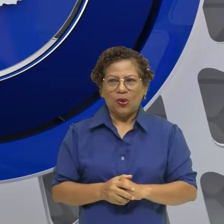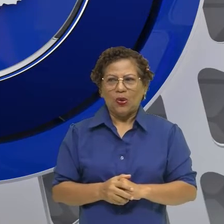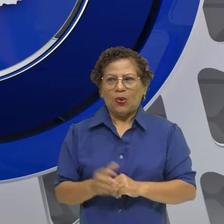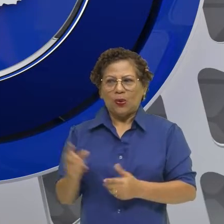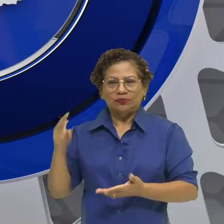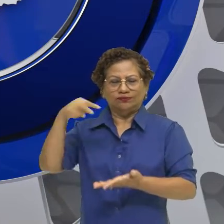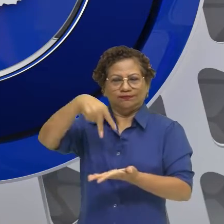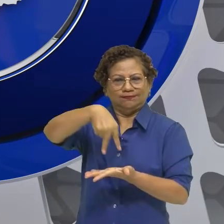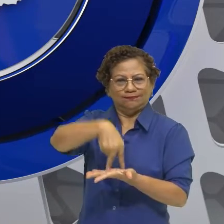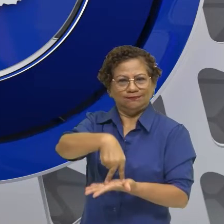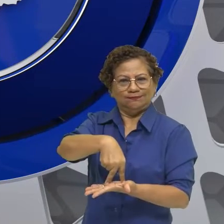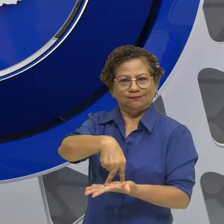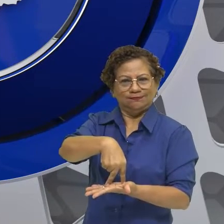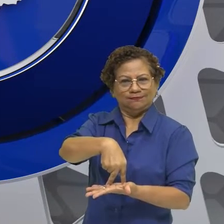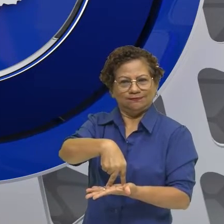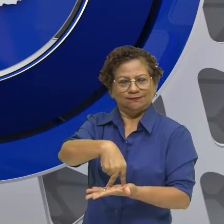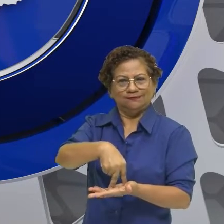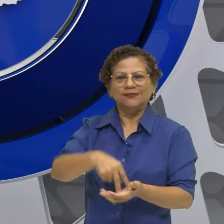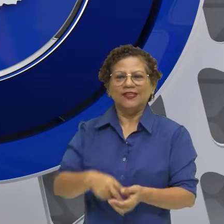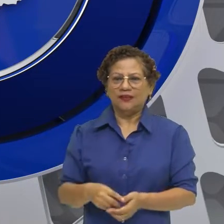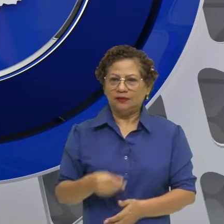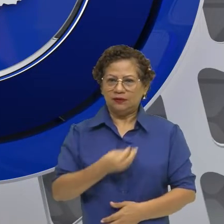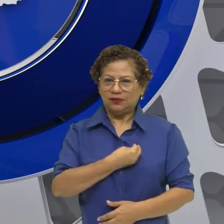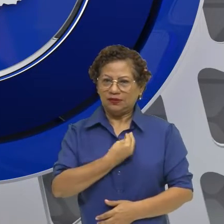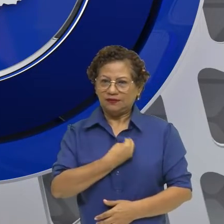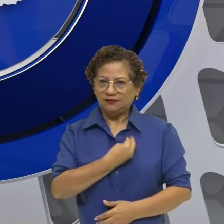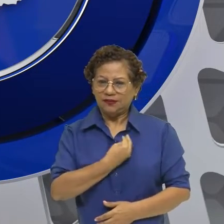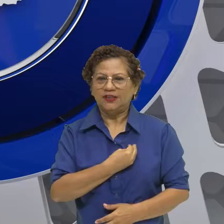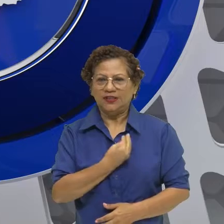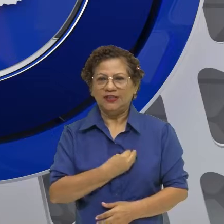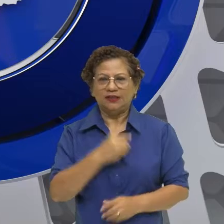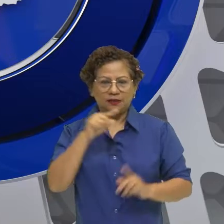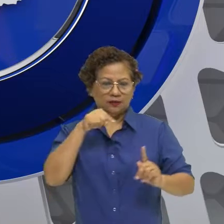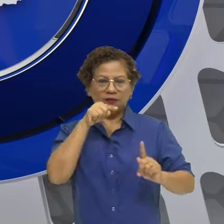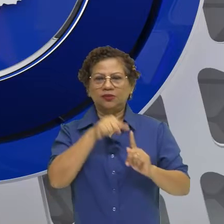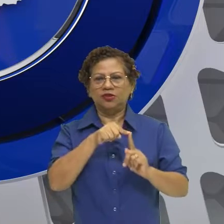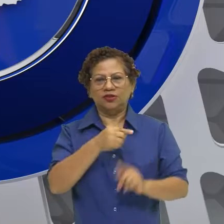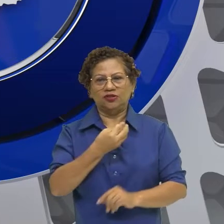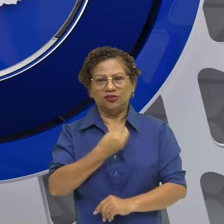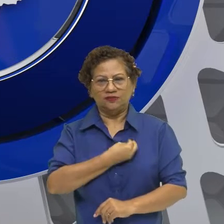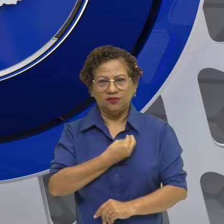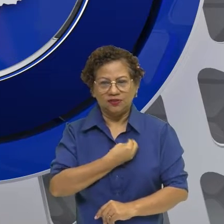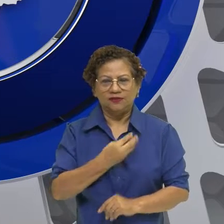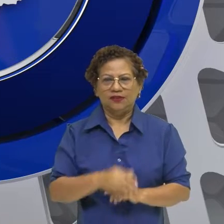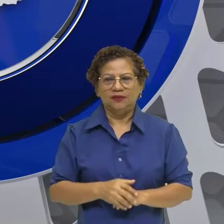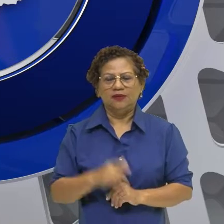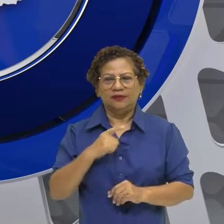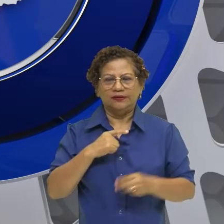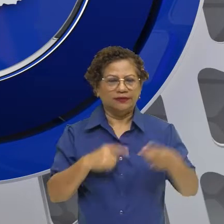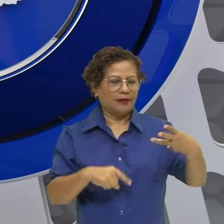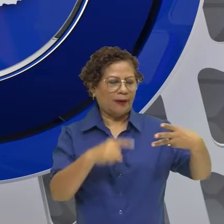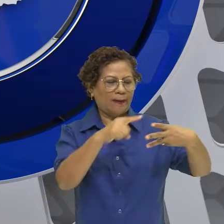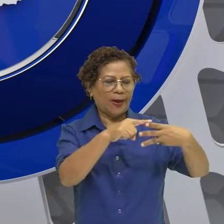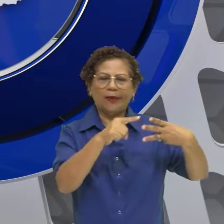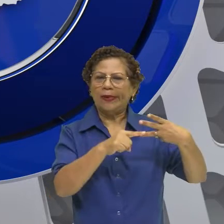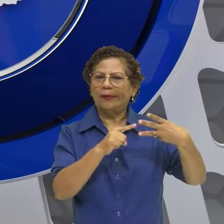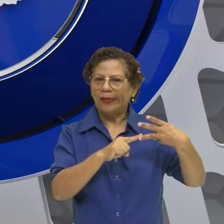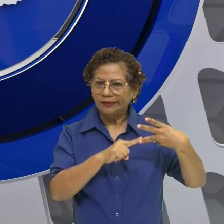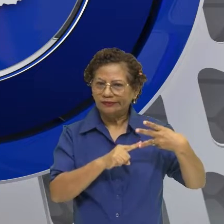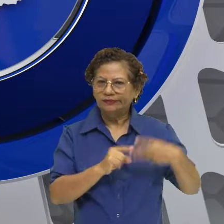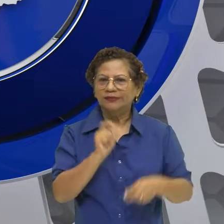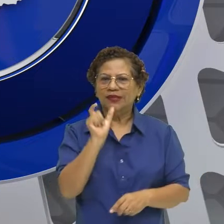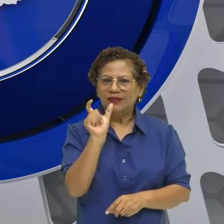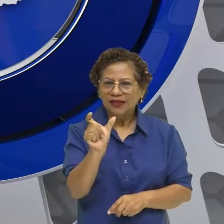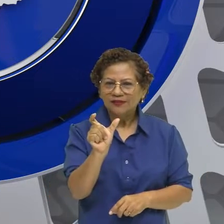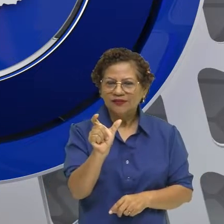o protagonismo da sua vida, do seu querer, do seu objetivo de vida. Mas existem 3 palavrinhas que eu sempre gosto de